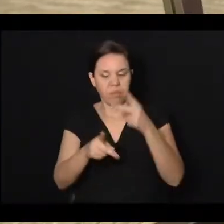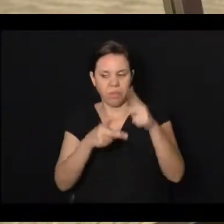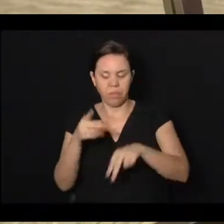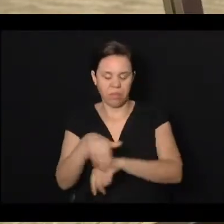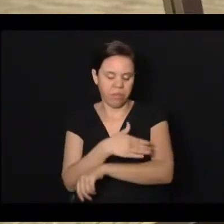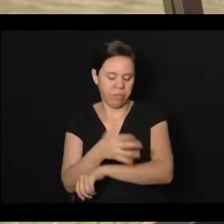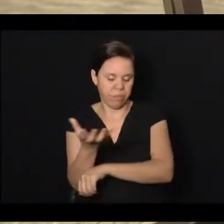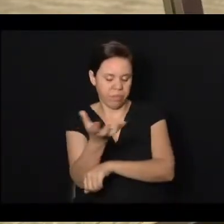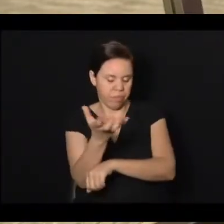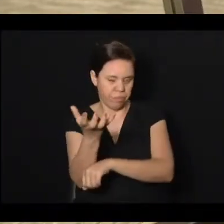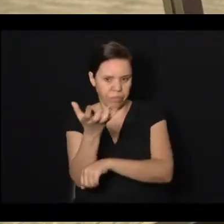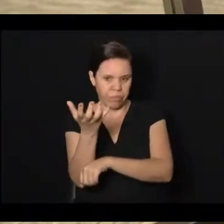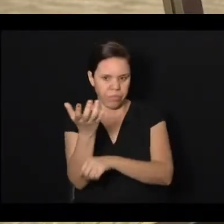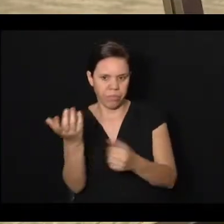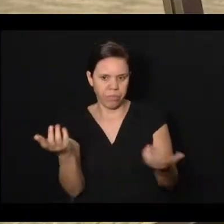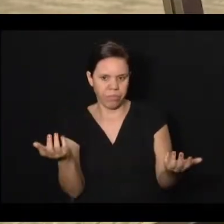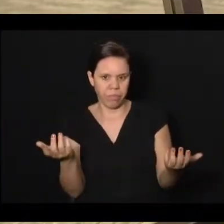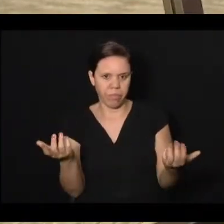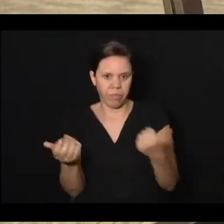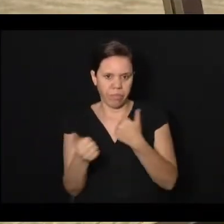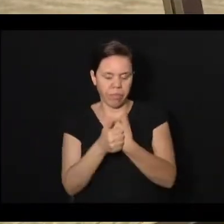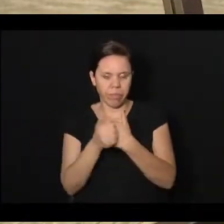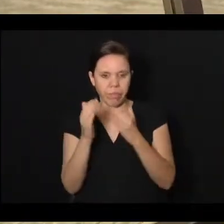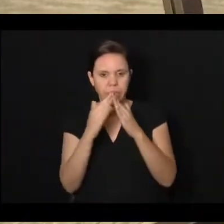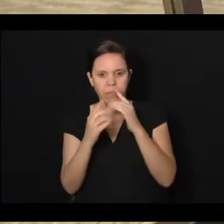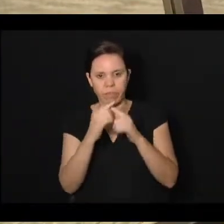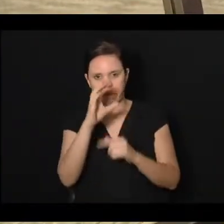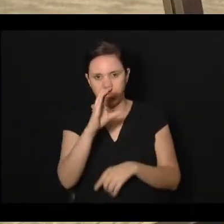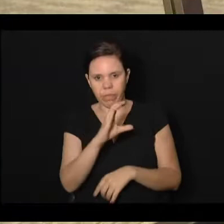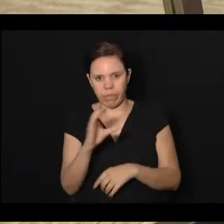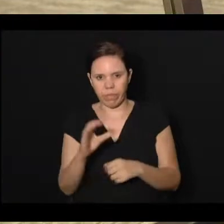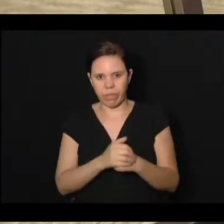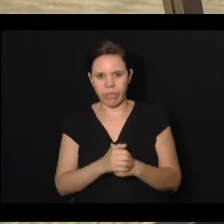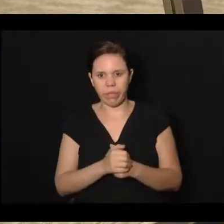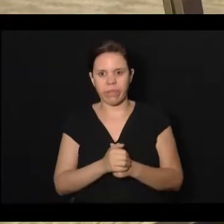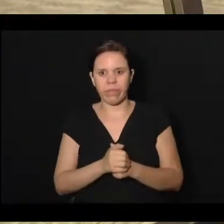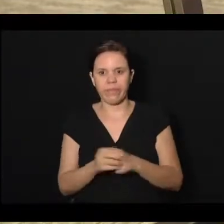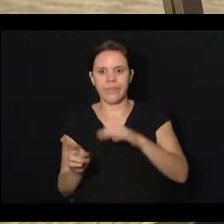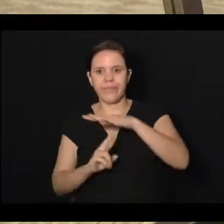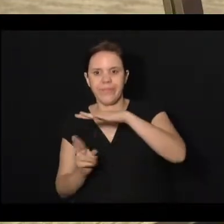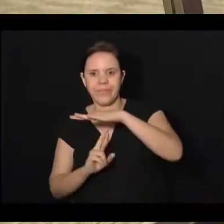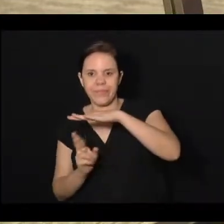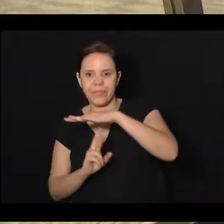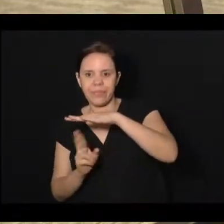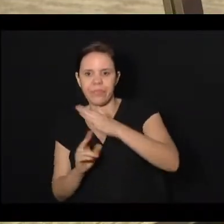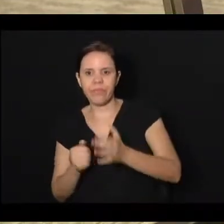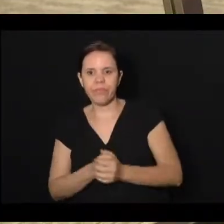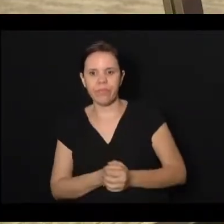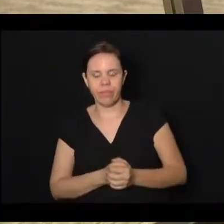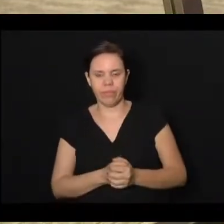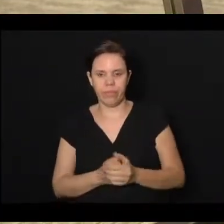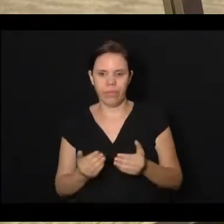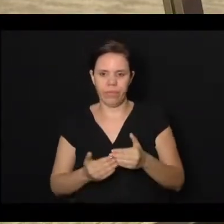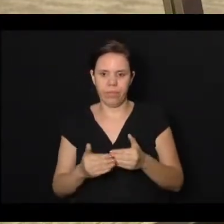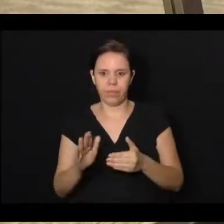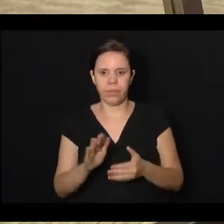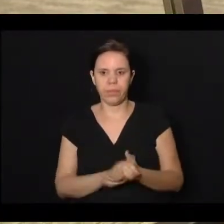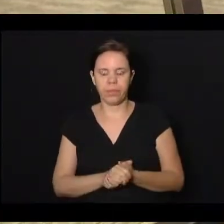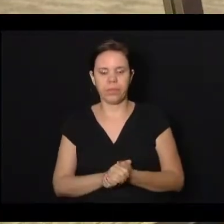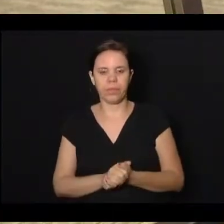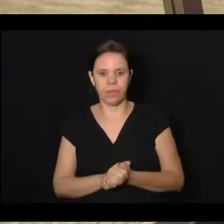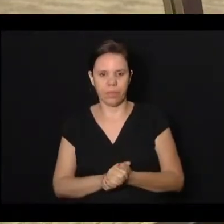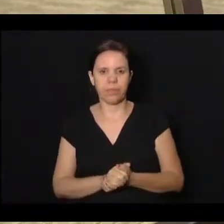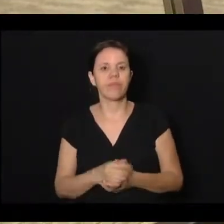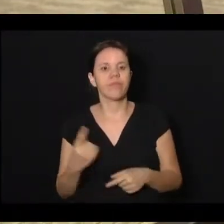de rua na catedral nos seus arredores na rodoviária e daí por diante é assim na política